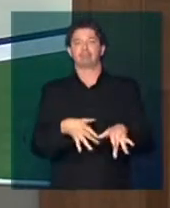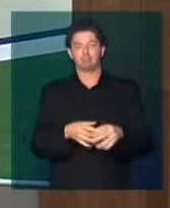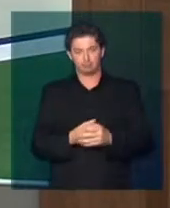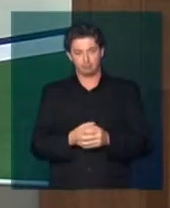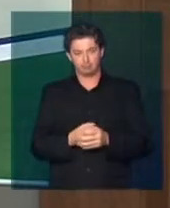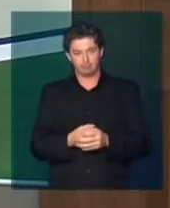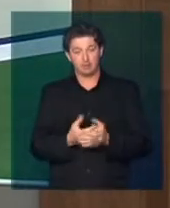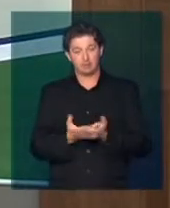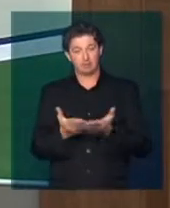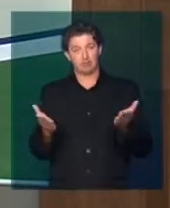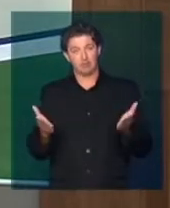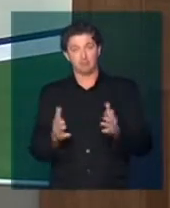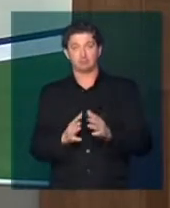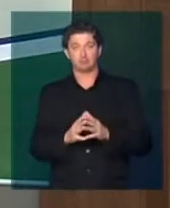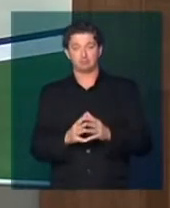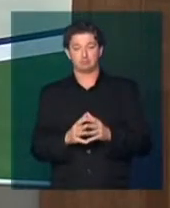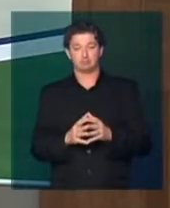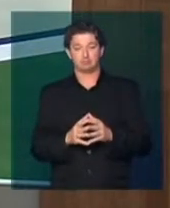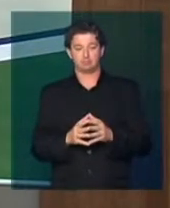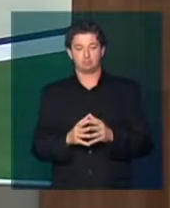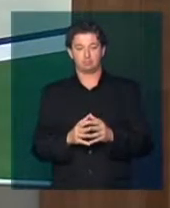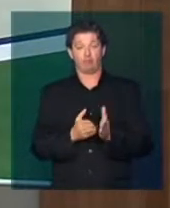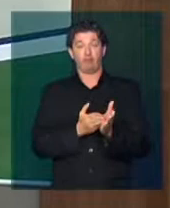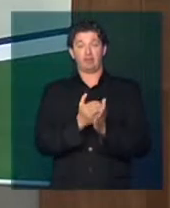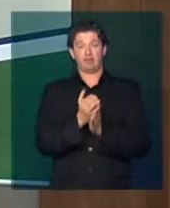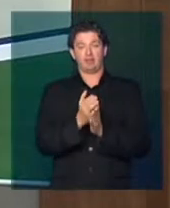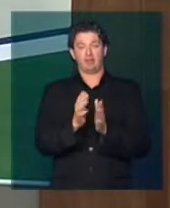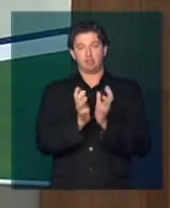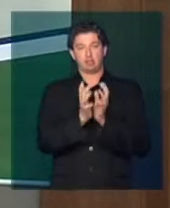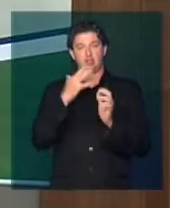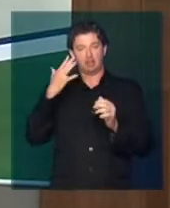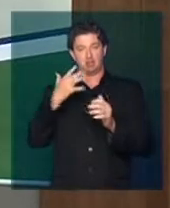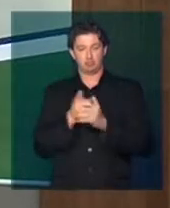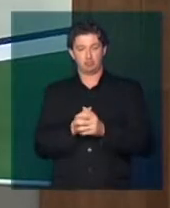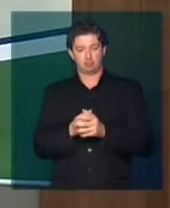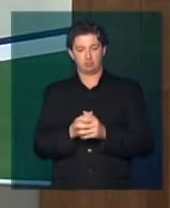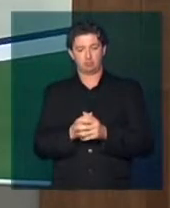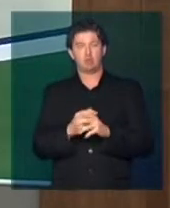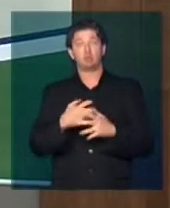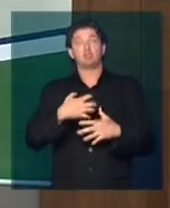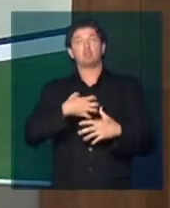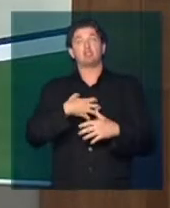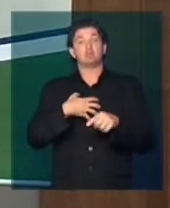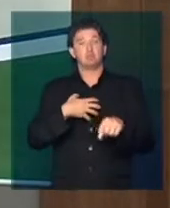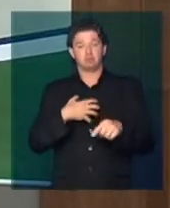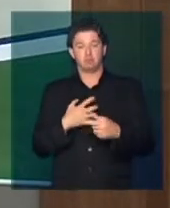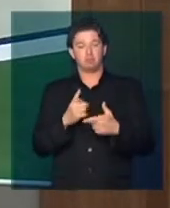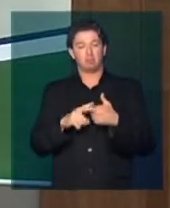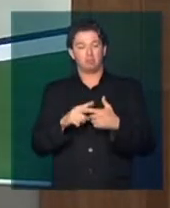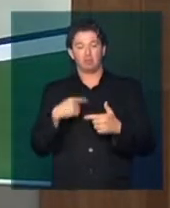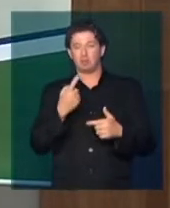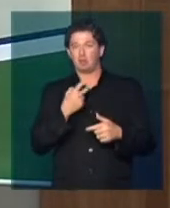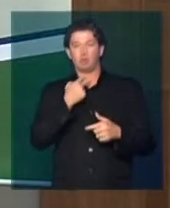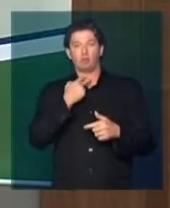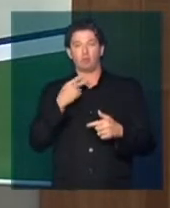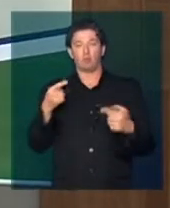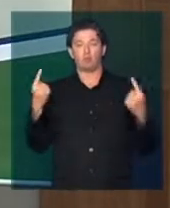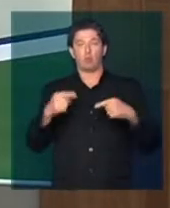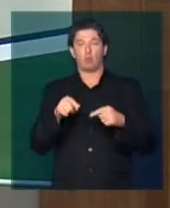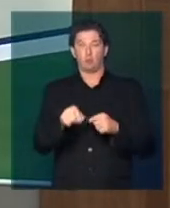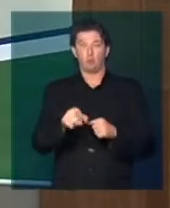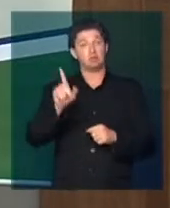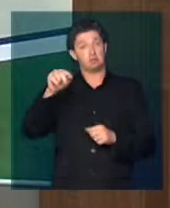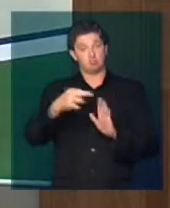aí ele perde, comete infidelidade partidária. Qual é o sentimento? É que nós não devemos confrontar esse princípio.